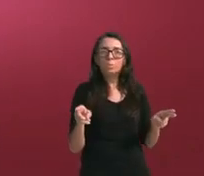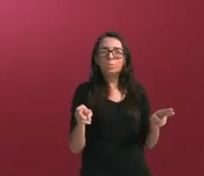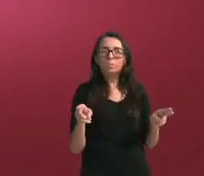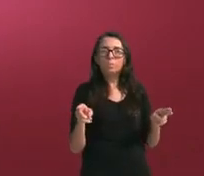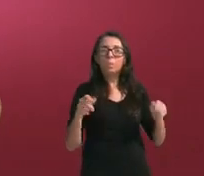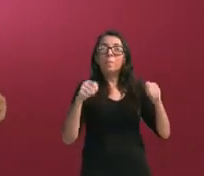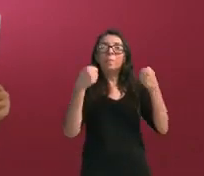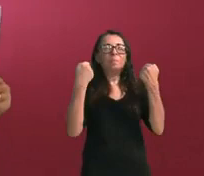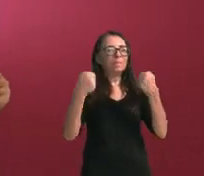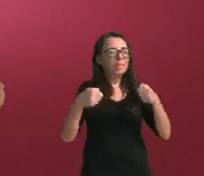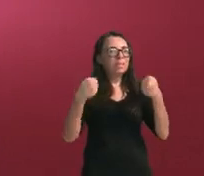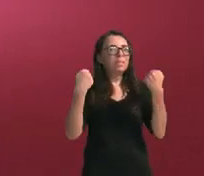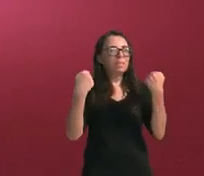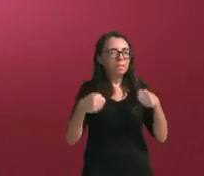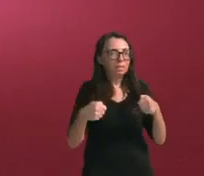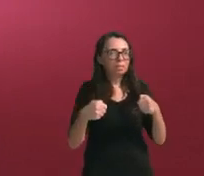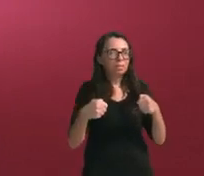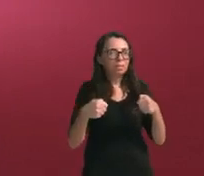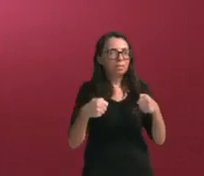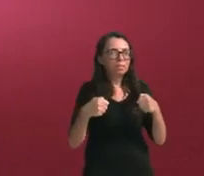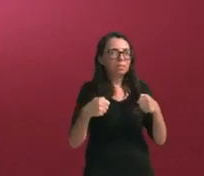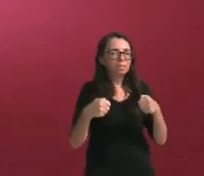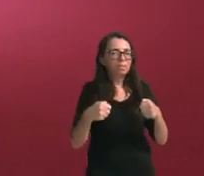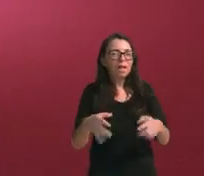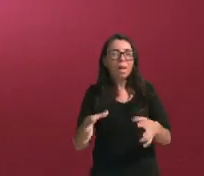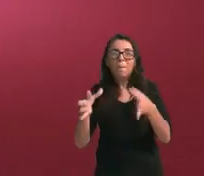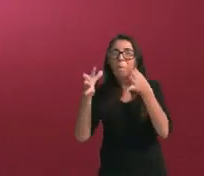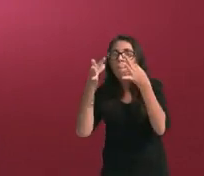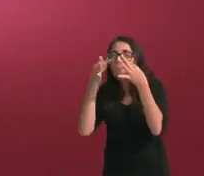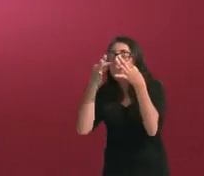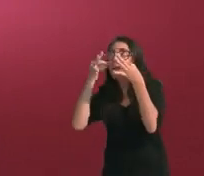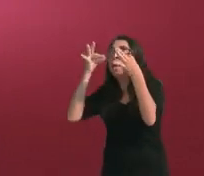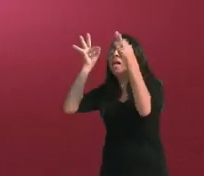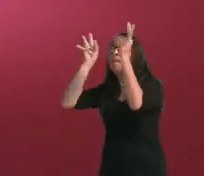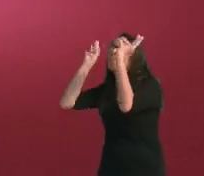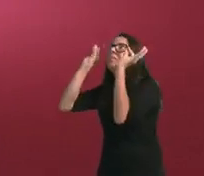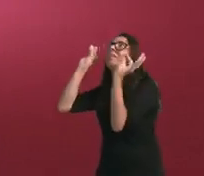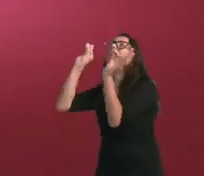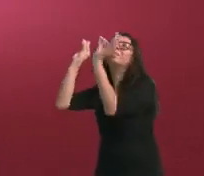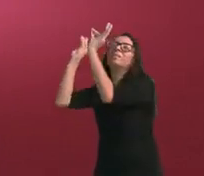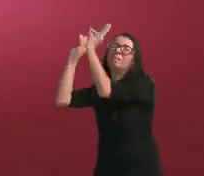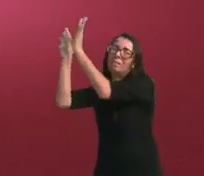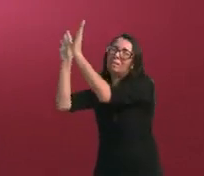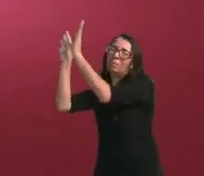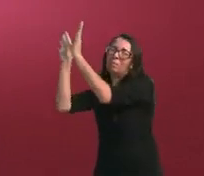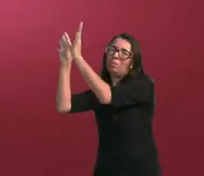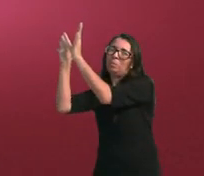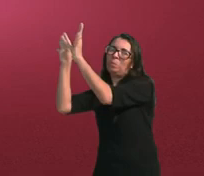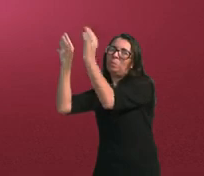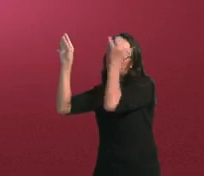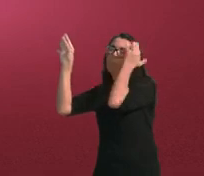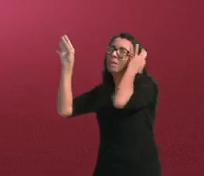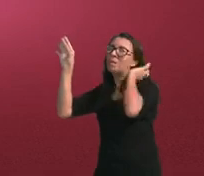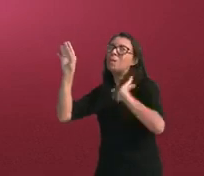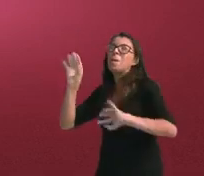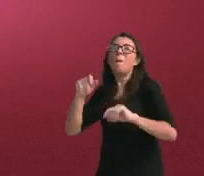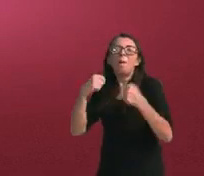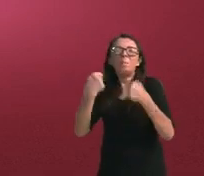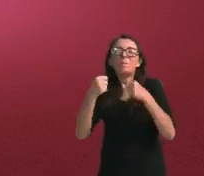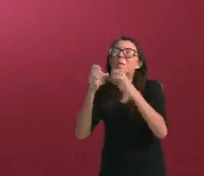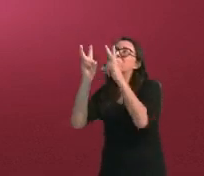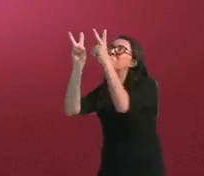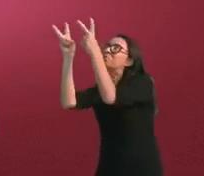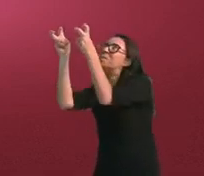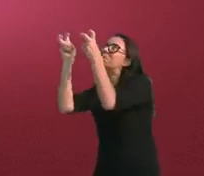a realizar os seus propósitos na minha e na sua vida. Deus seja louvado. Amados,